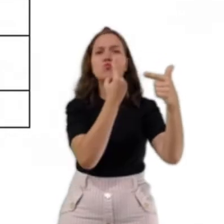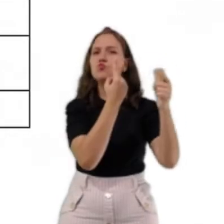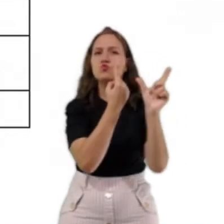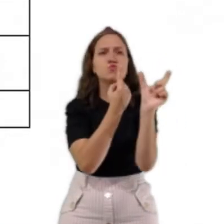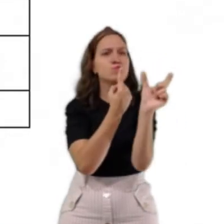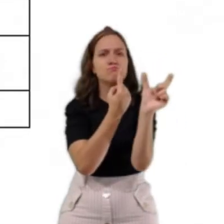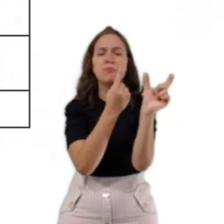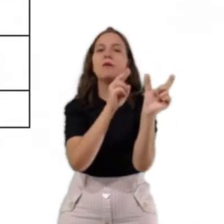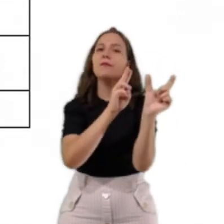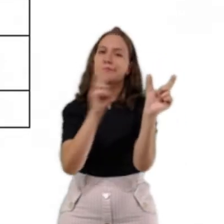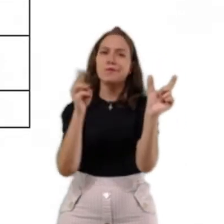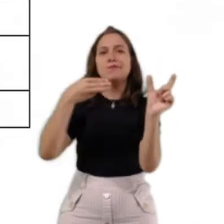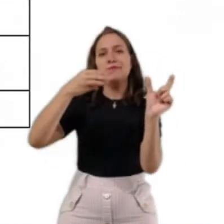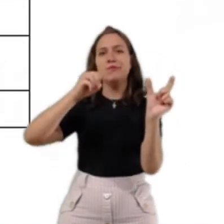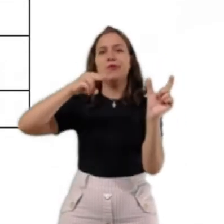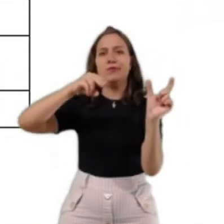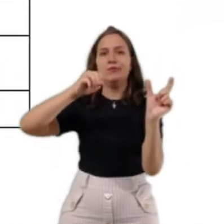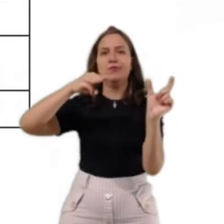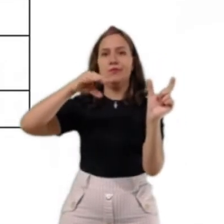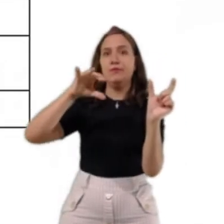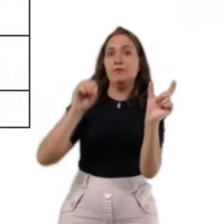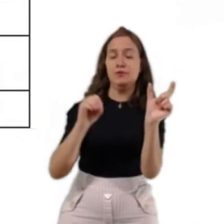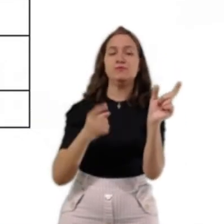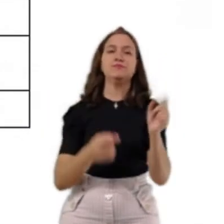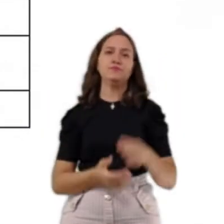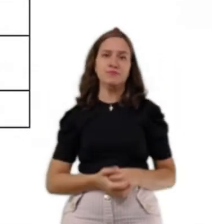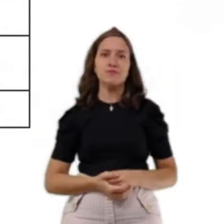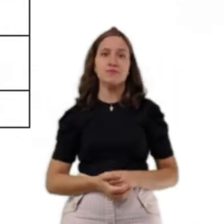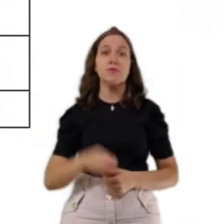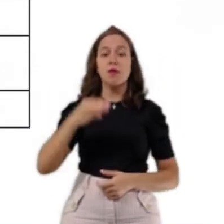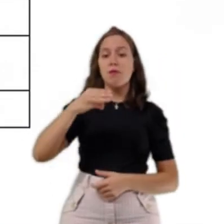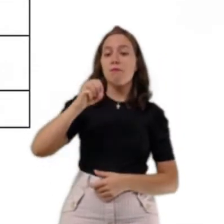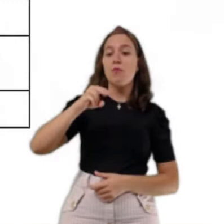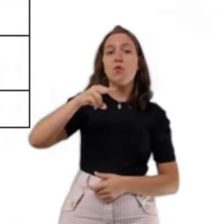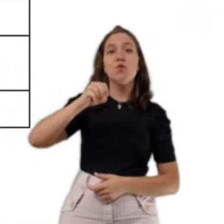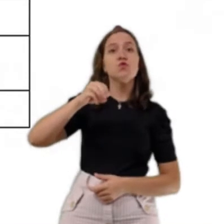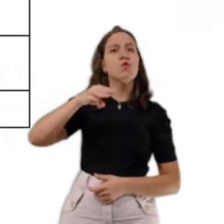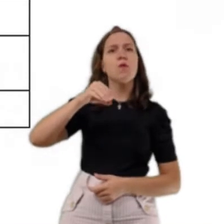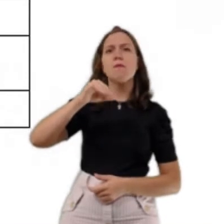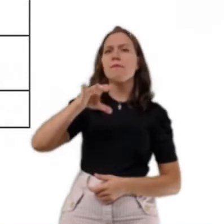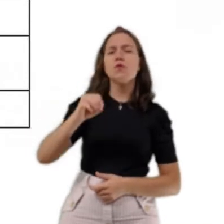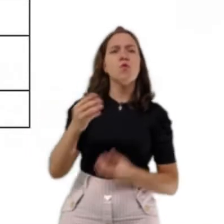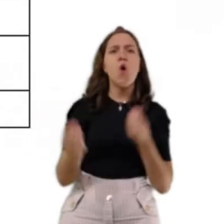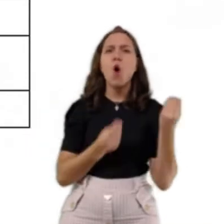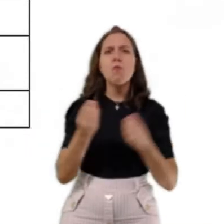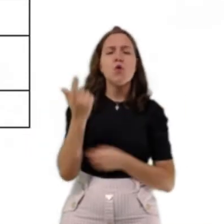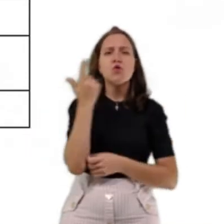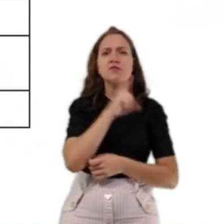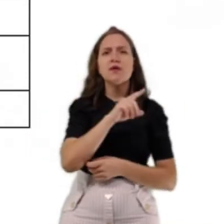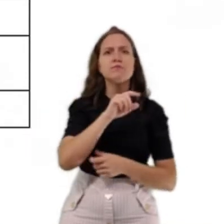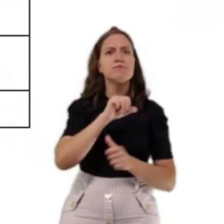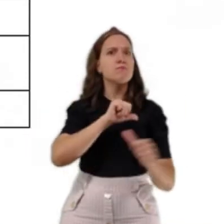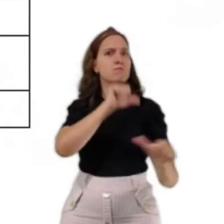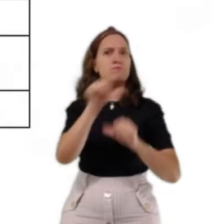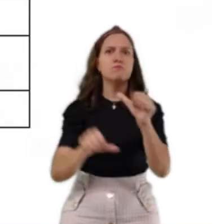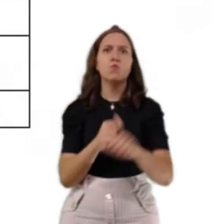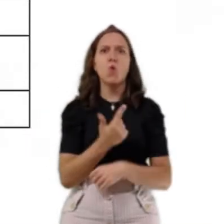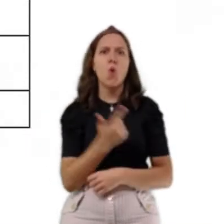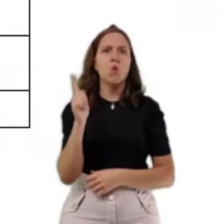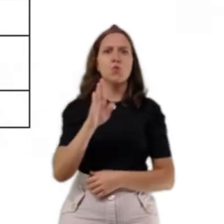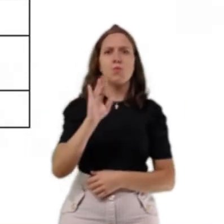então também monômio os monômios vão se transformar em binóculos Quando eu tiver uma